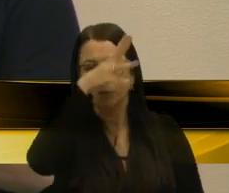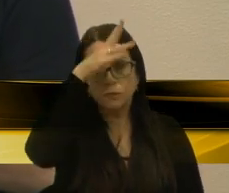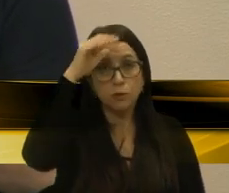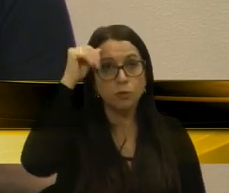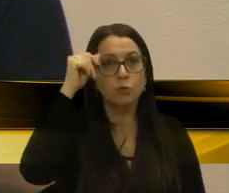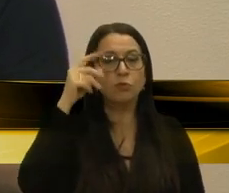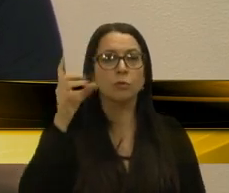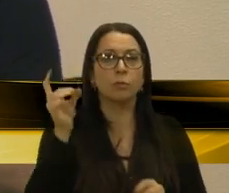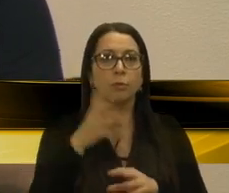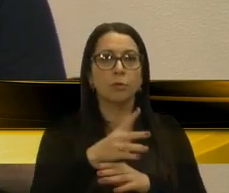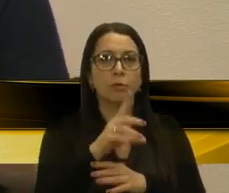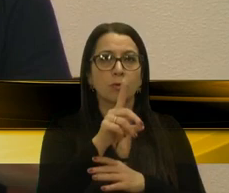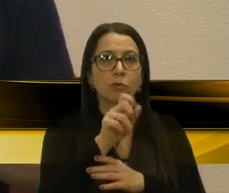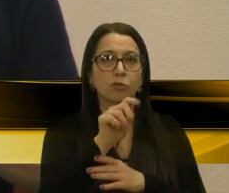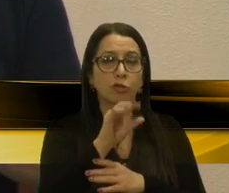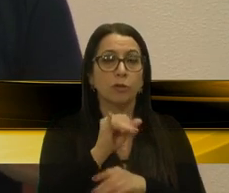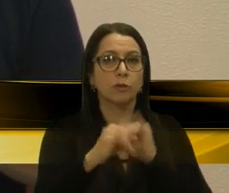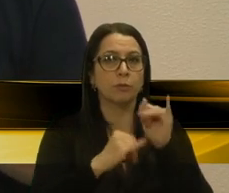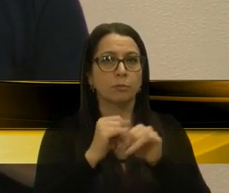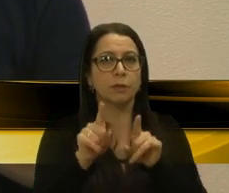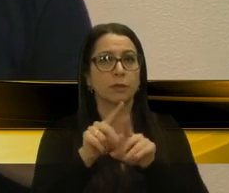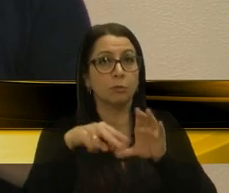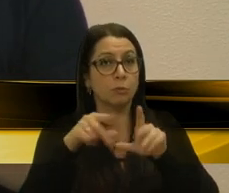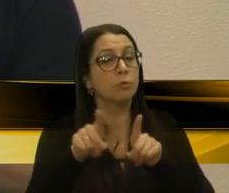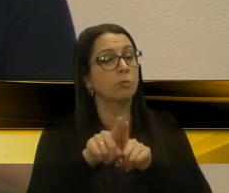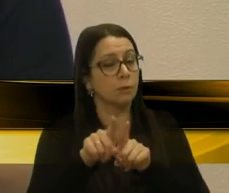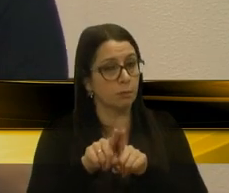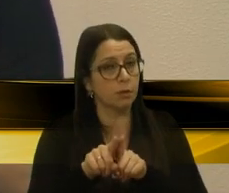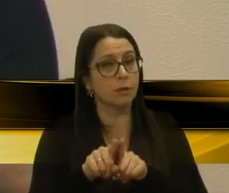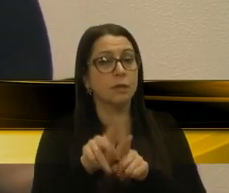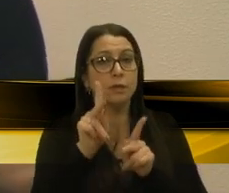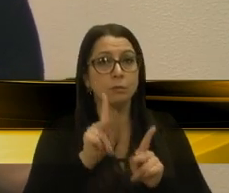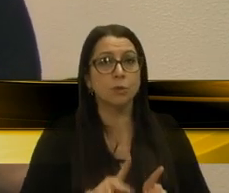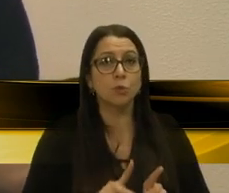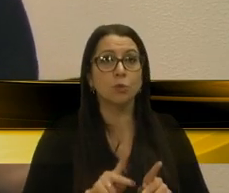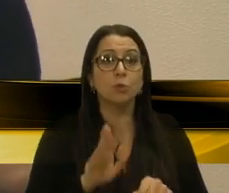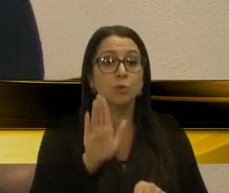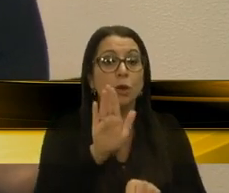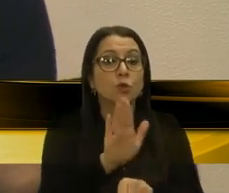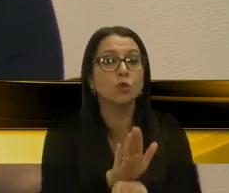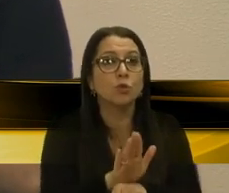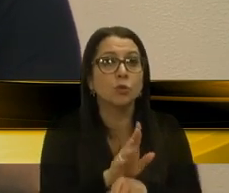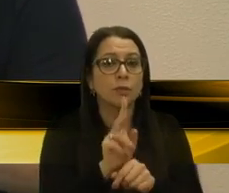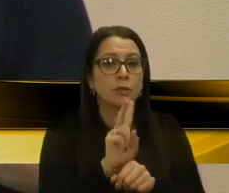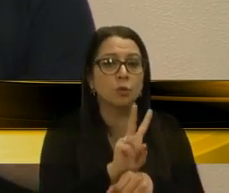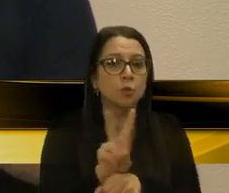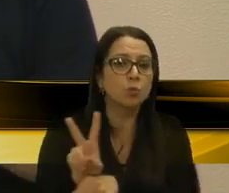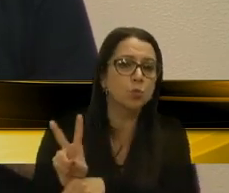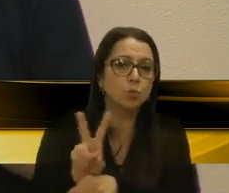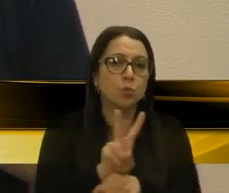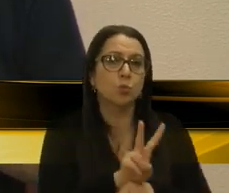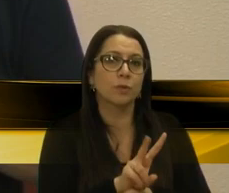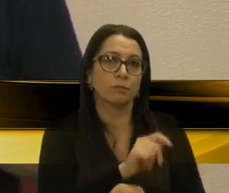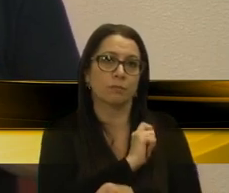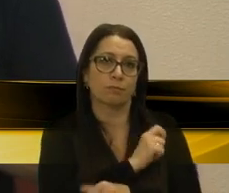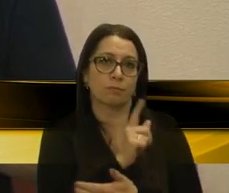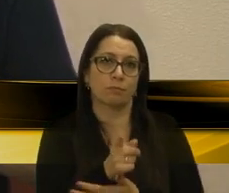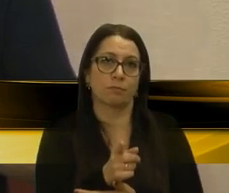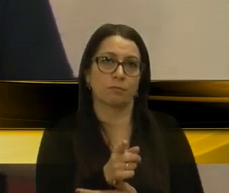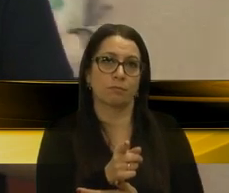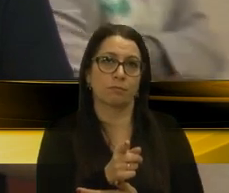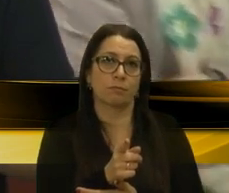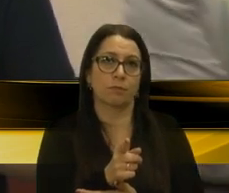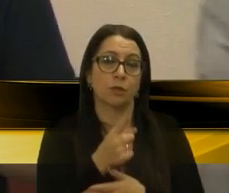já disponibiliza o Diário Oficial Eletrônico, o site da Câmara também, e que as pessoas nos ajudem a fiscalizar, nos ajudem